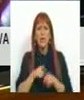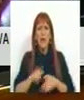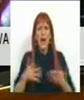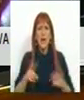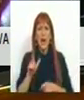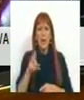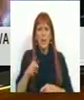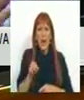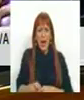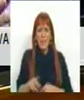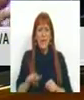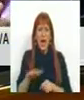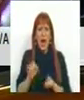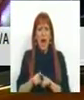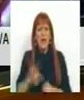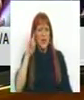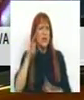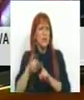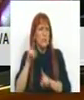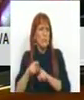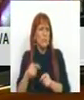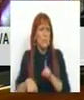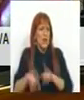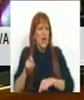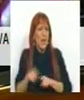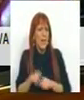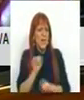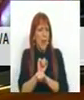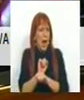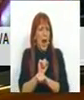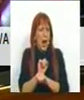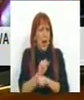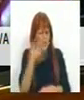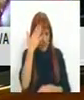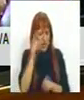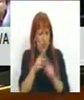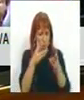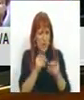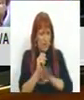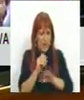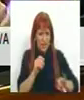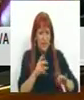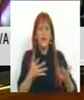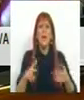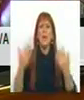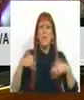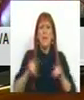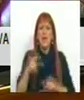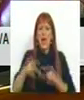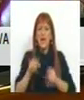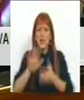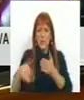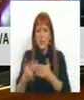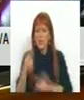que a LPM, pelo menos do ponto de vista das intenções, escapa às cativações que estão previstas para o orçamento. Porém, da análise